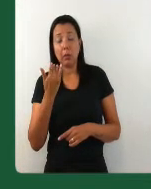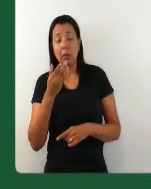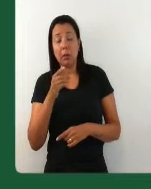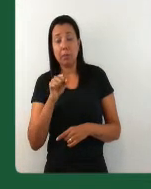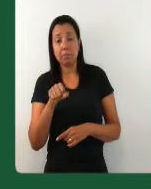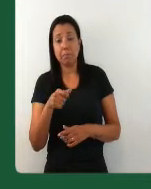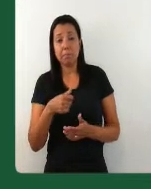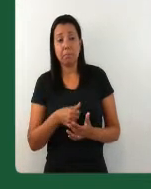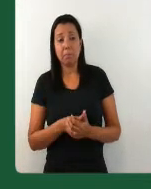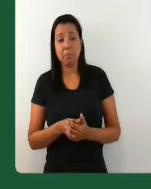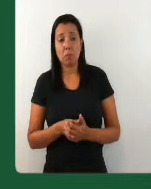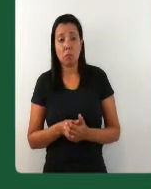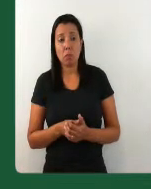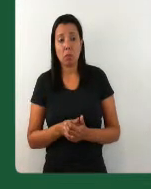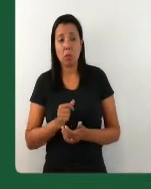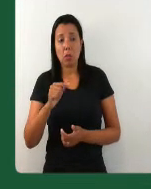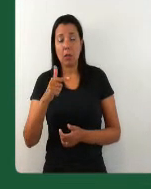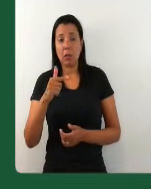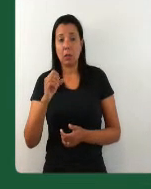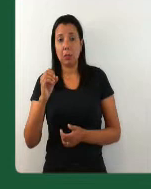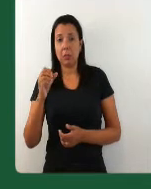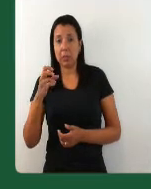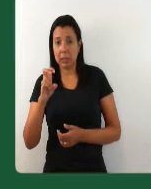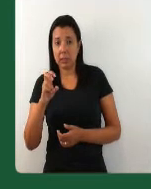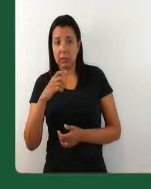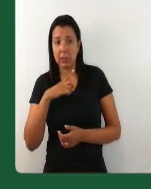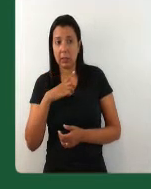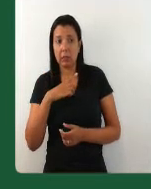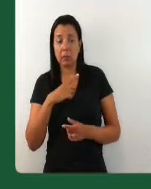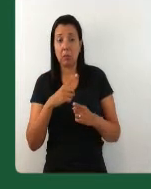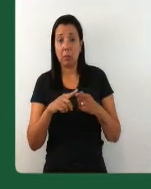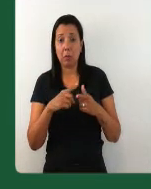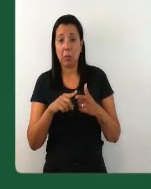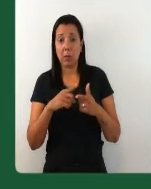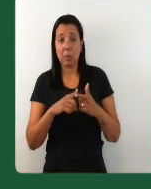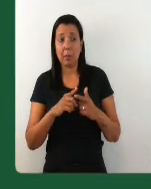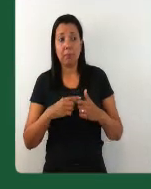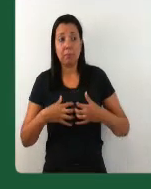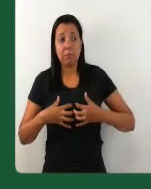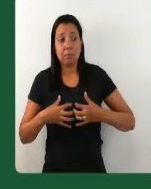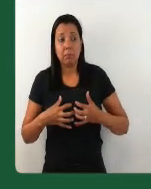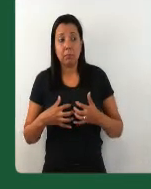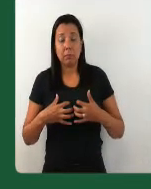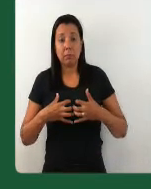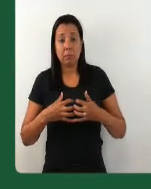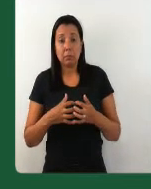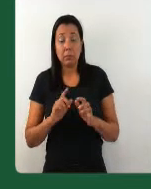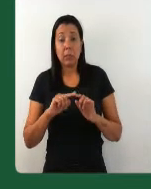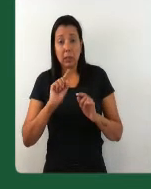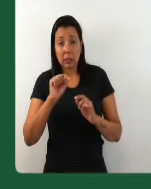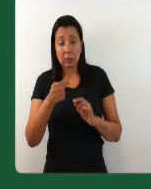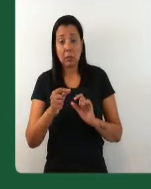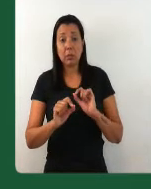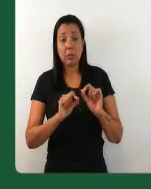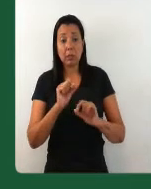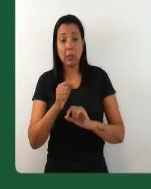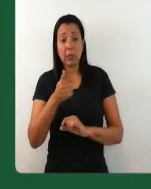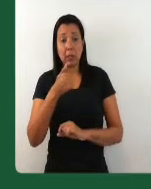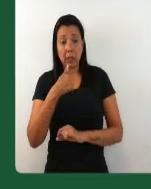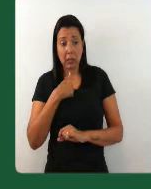faleceu em 2005 devido a uma fibrose pulmonar, né? E depois disso